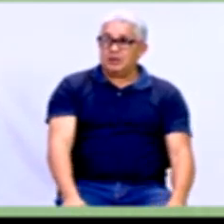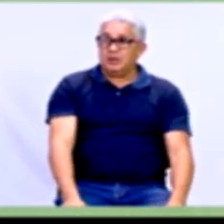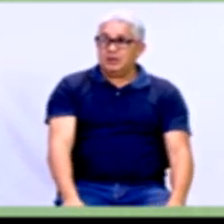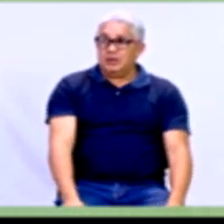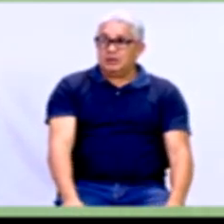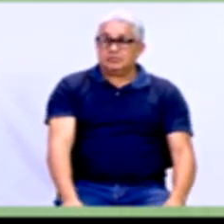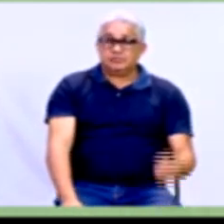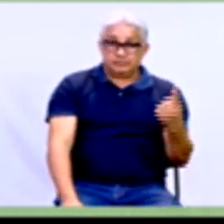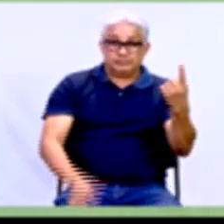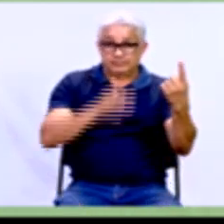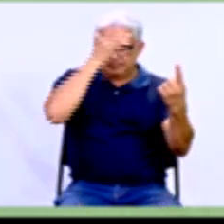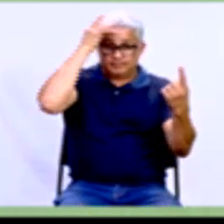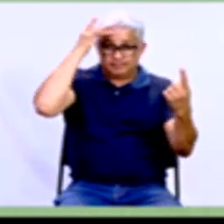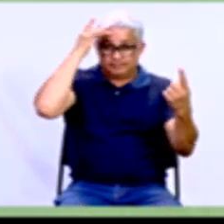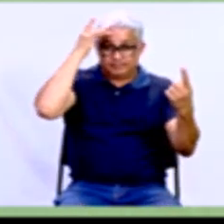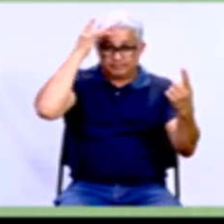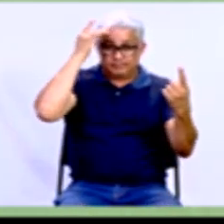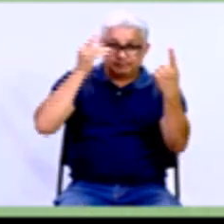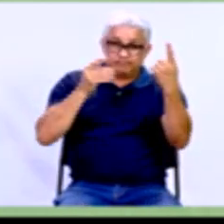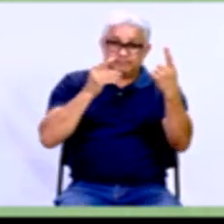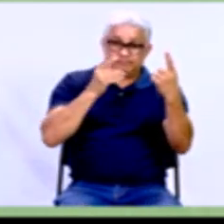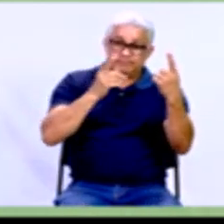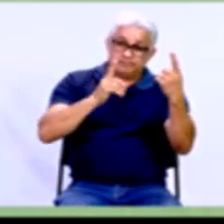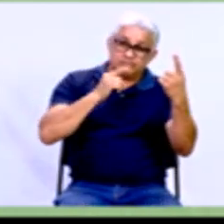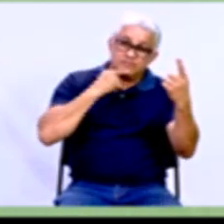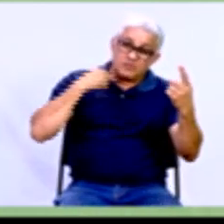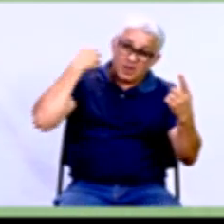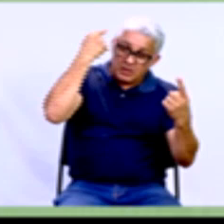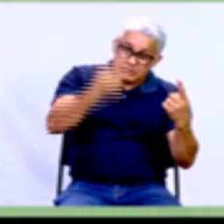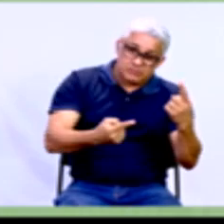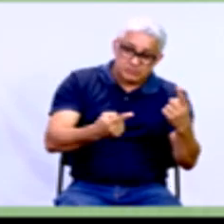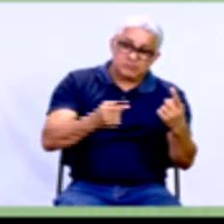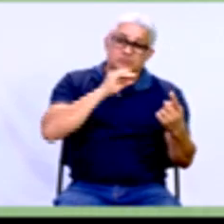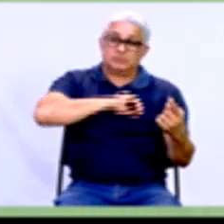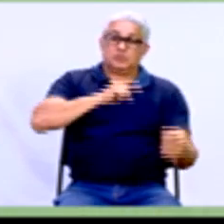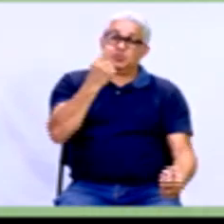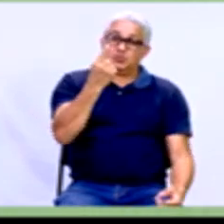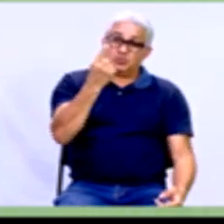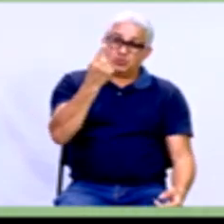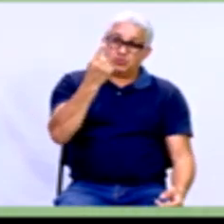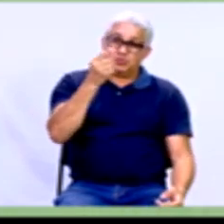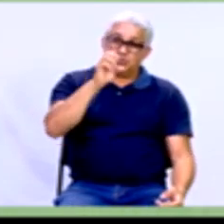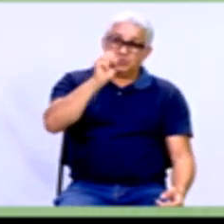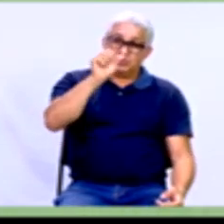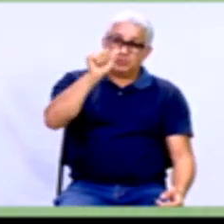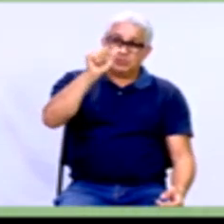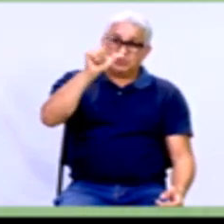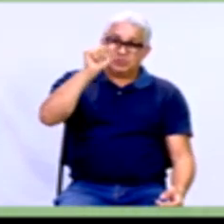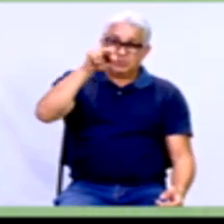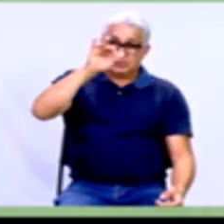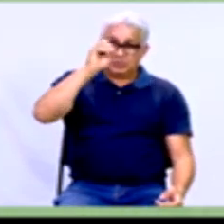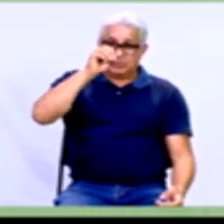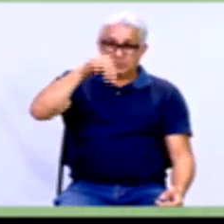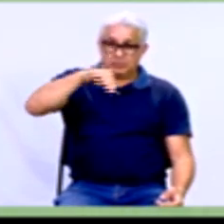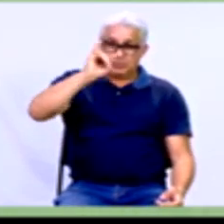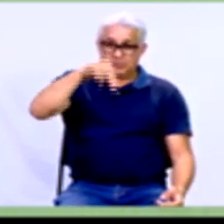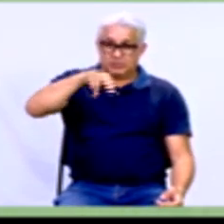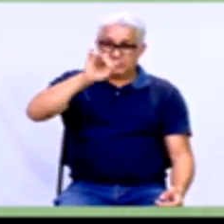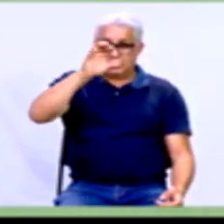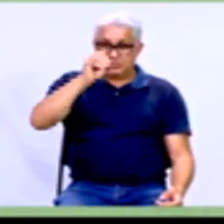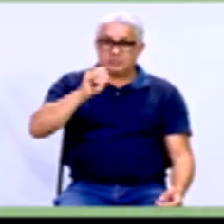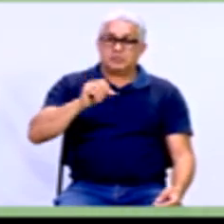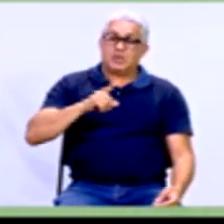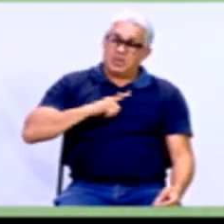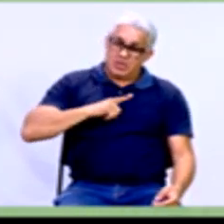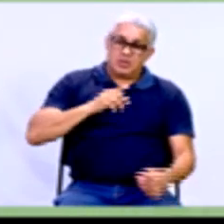uma pessoa teve 1 ano e ela ganha um salário mínimo, quem tem 2 anos de estudos ganha 1,2 salários mínimos.